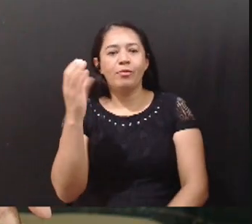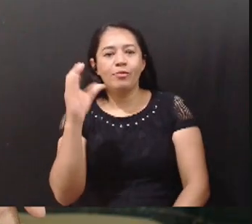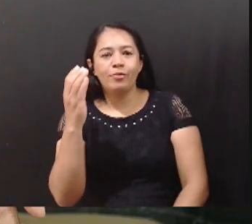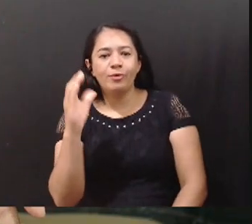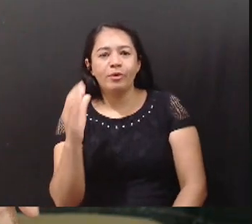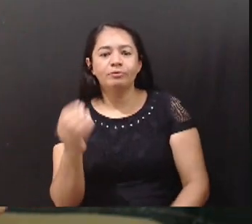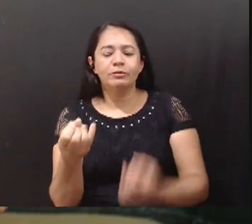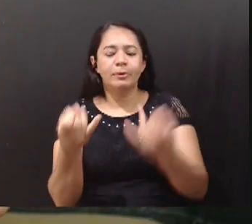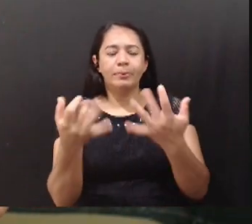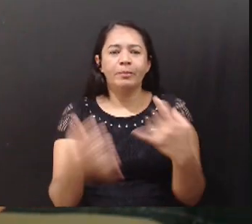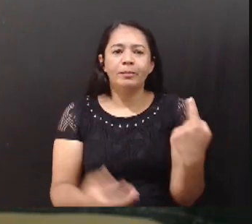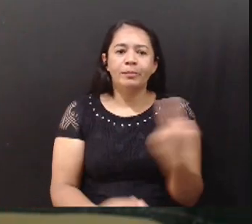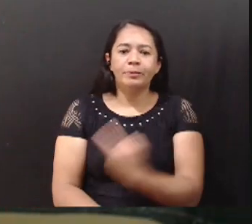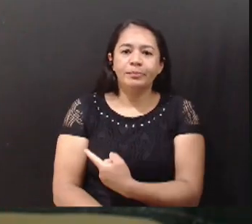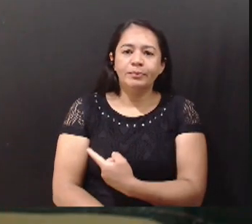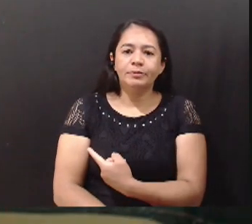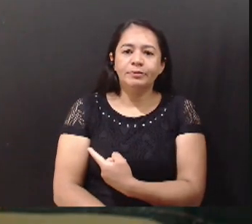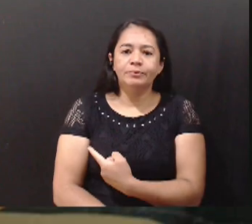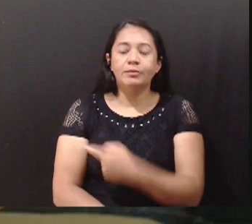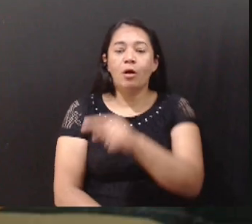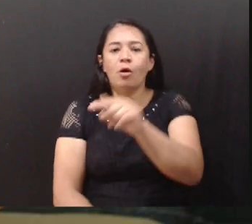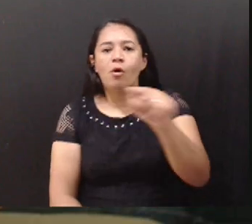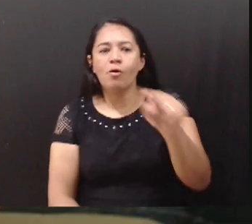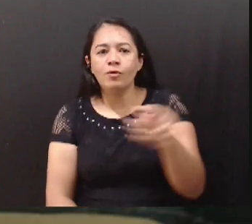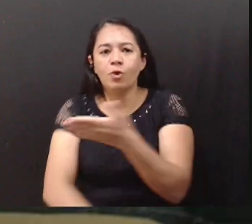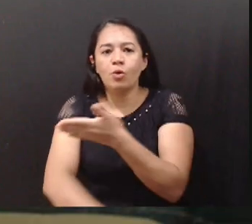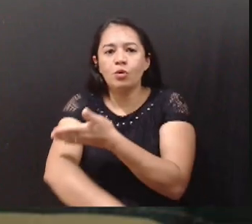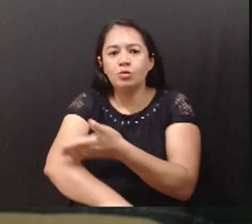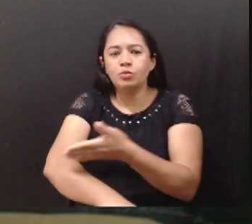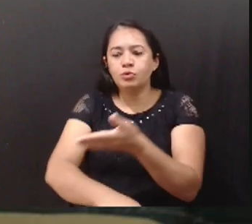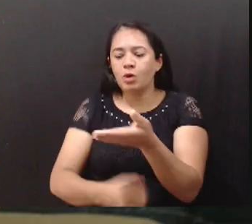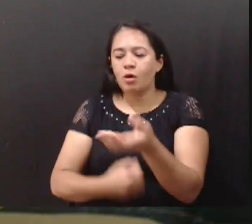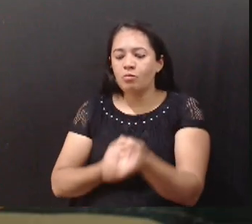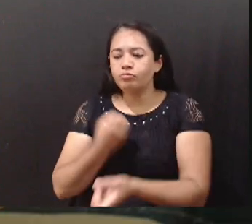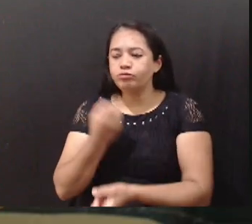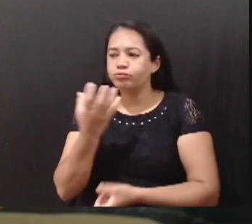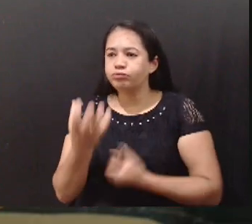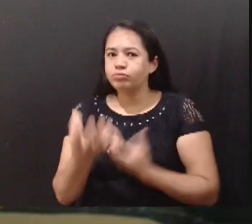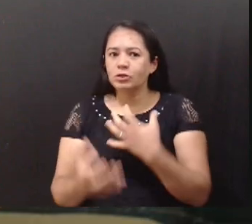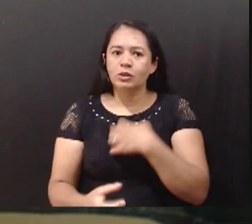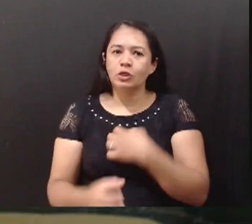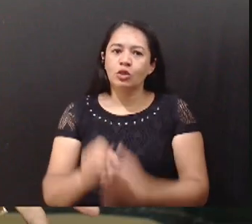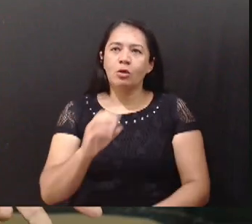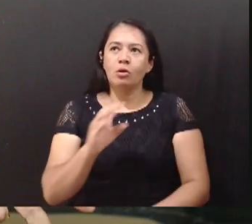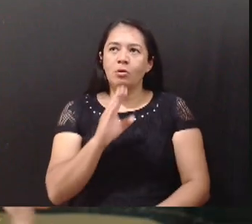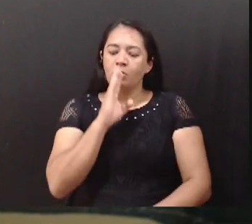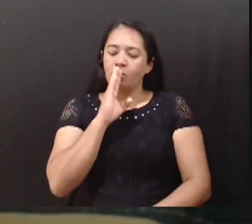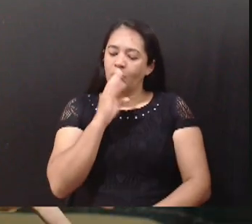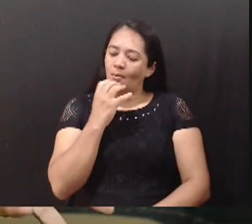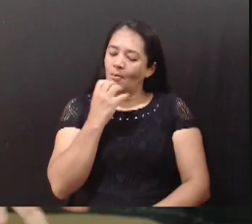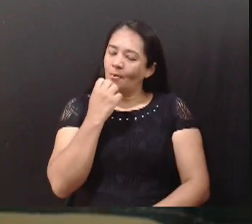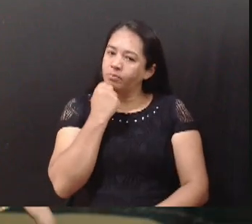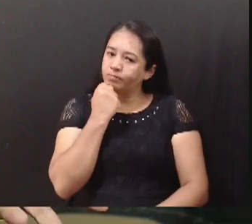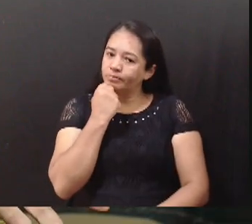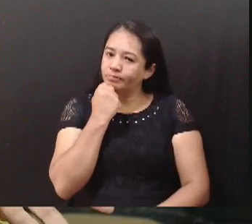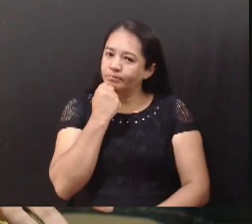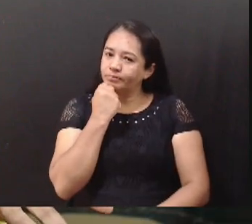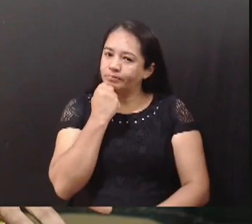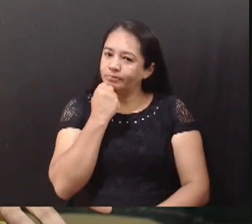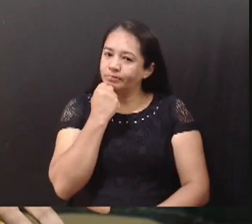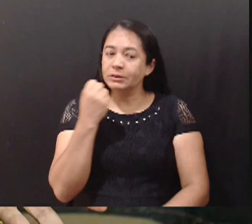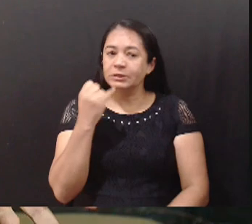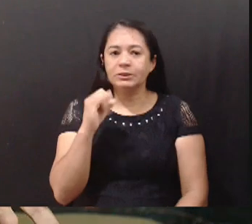aí. Você costuma expressar o que sente ou você guarda tudo para si? Se acha difícil nomear